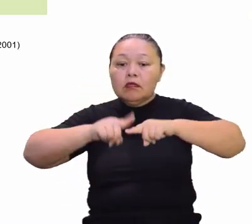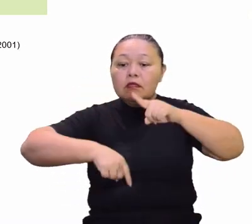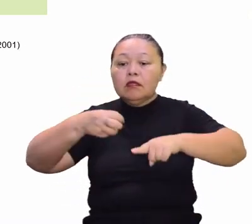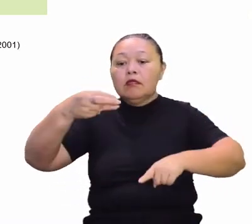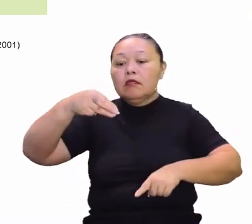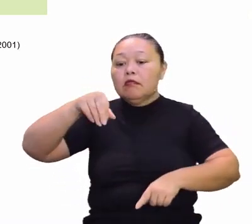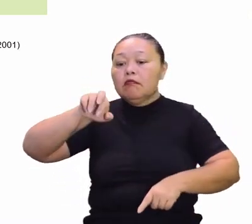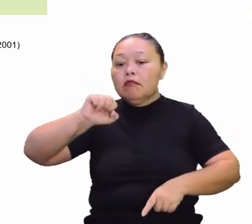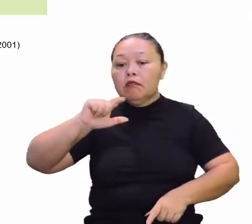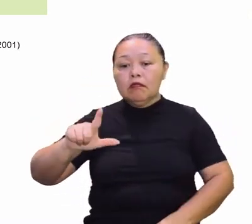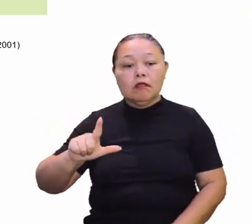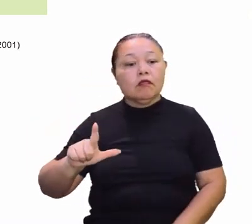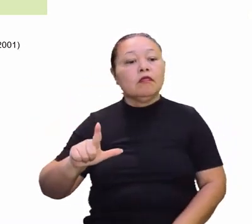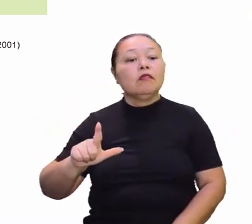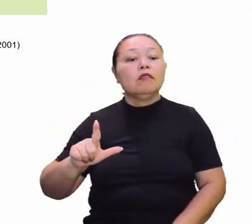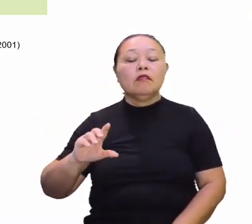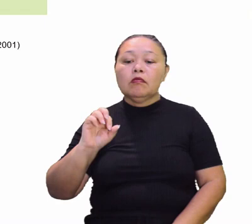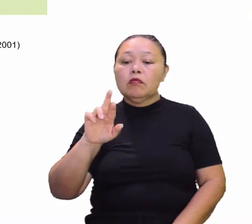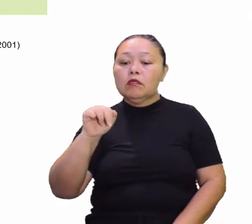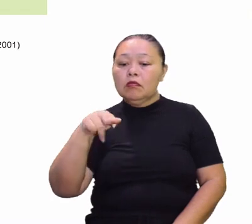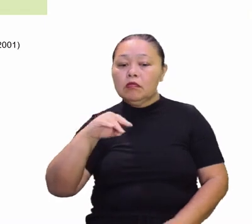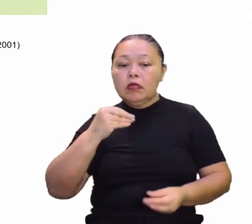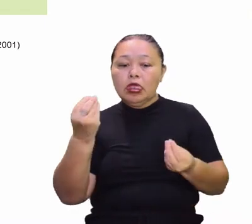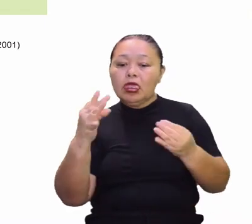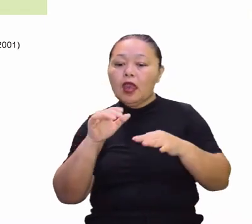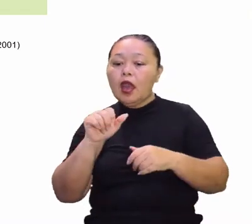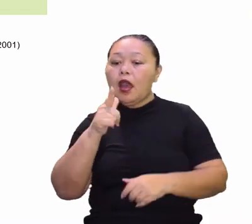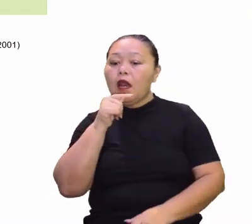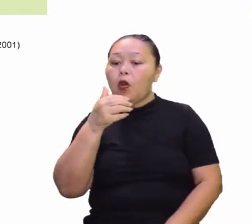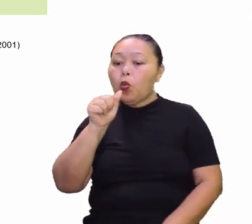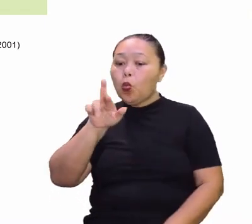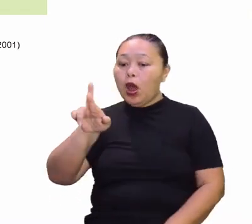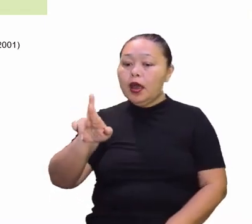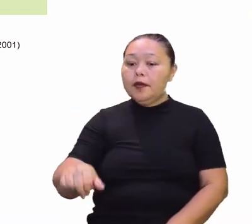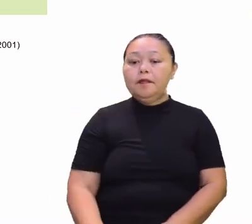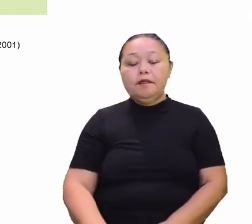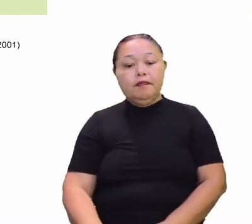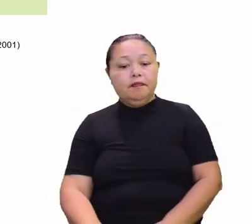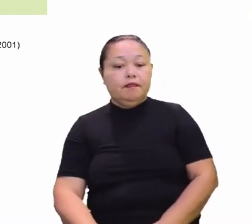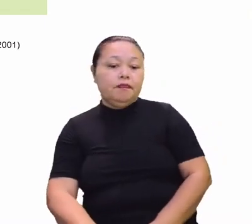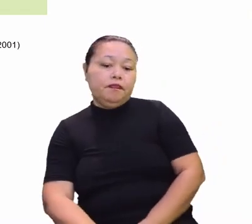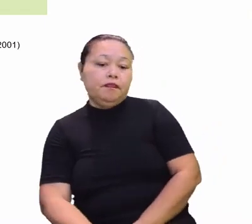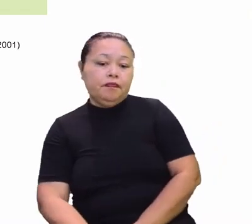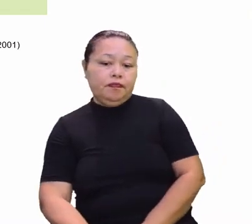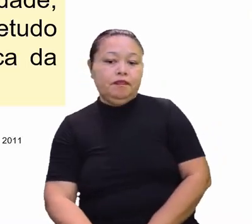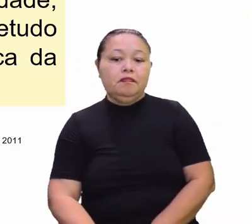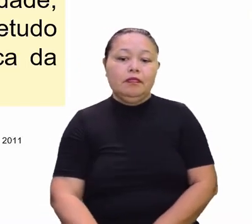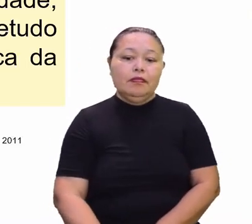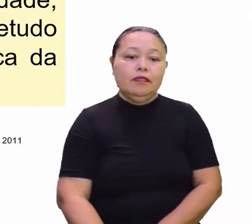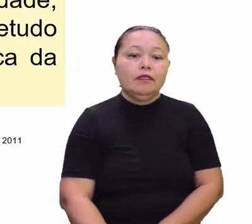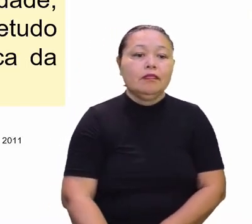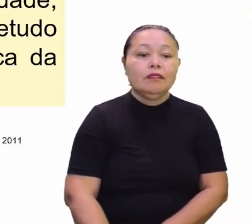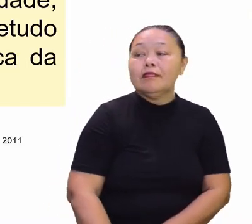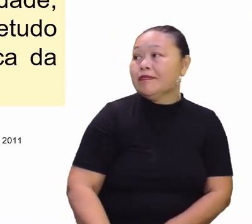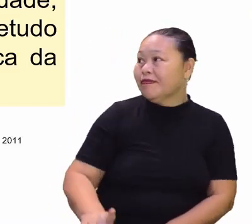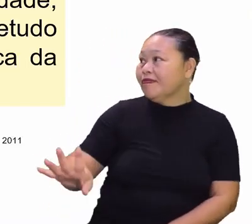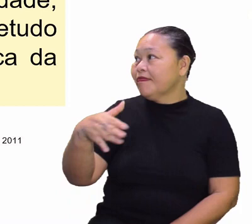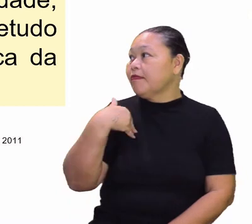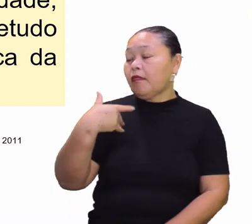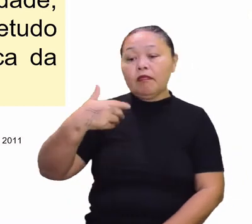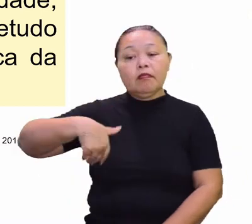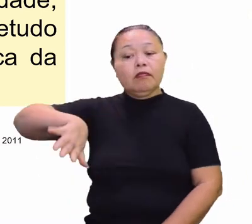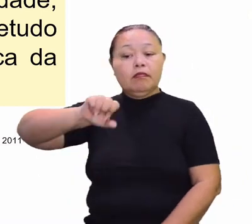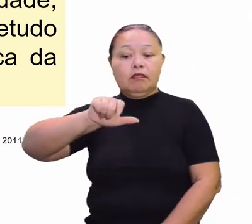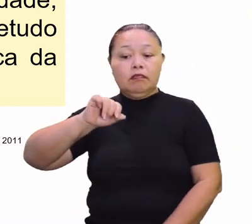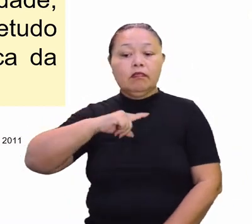material, a matéria mineral, a matéria orgânica, a água e o ar. A galera estuda bastante